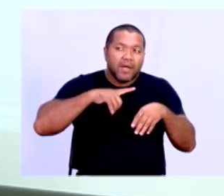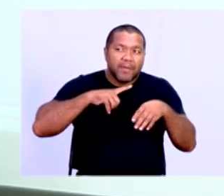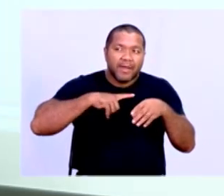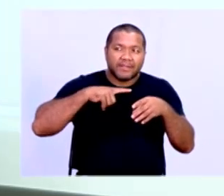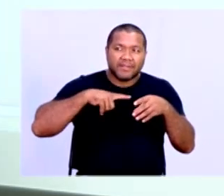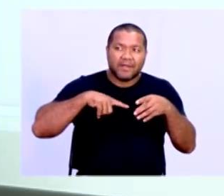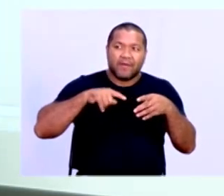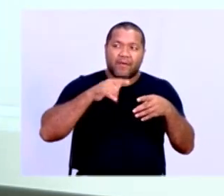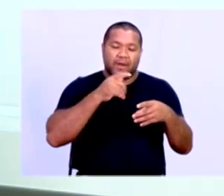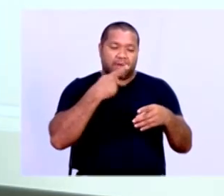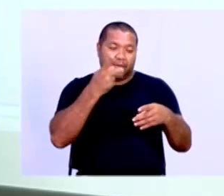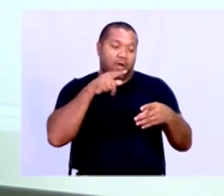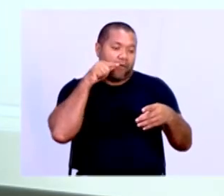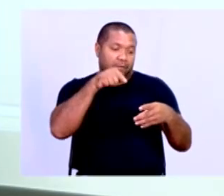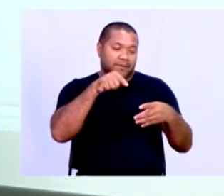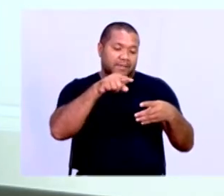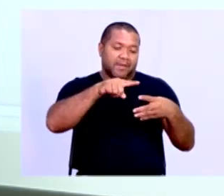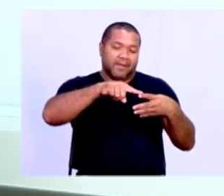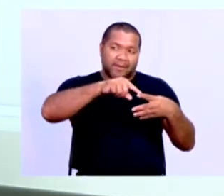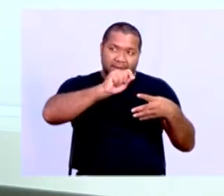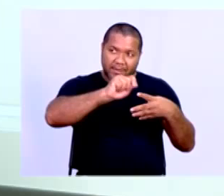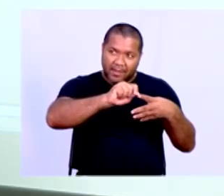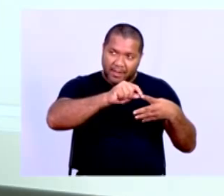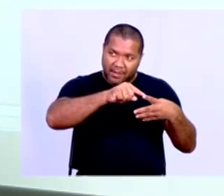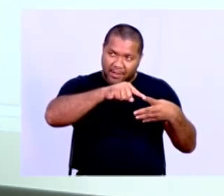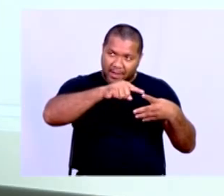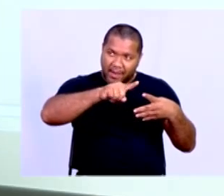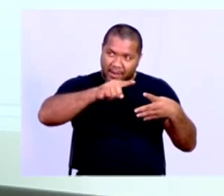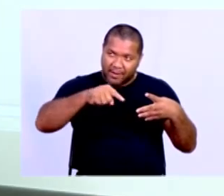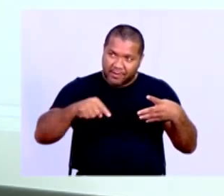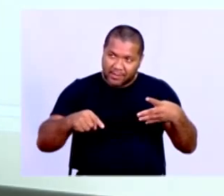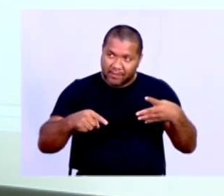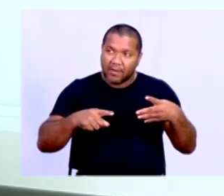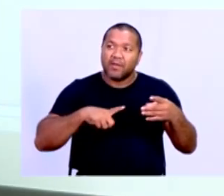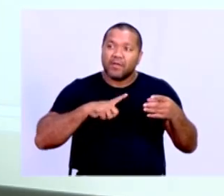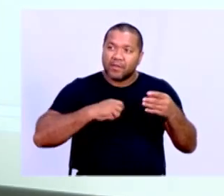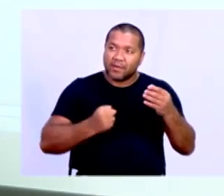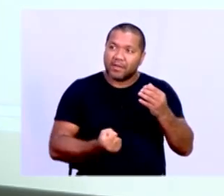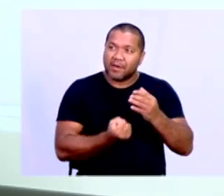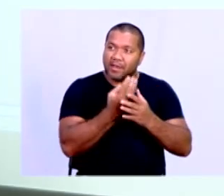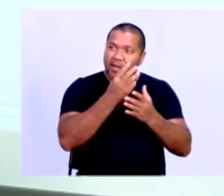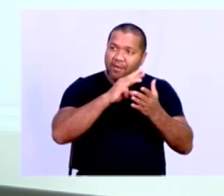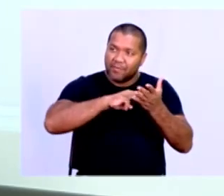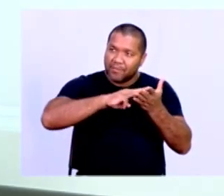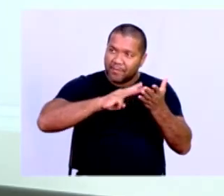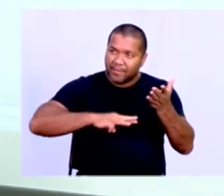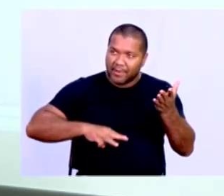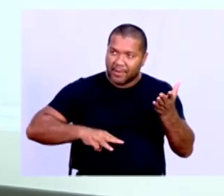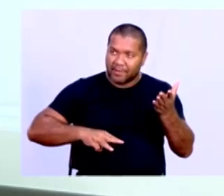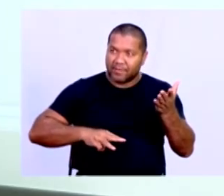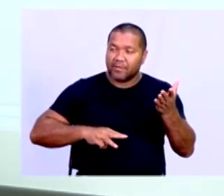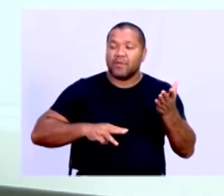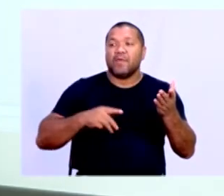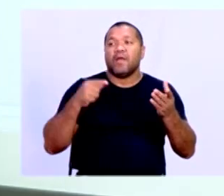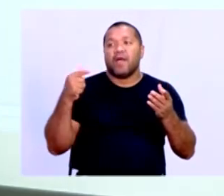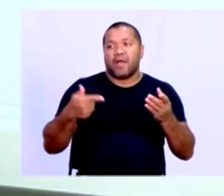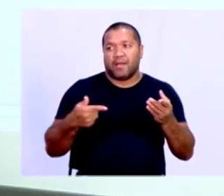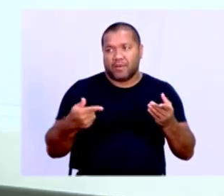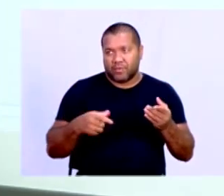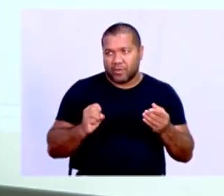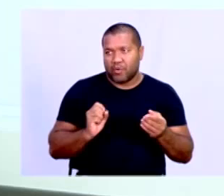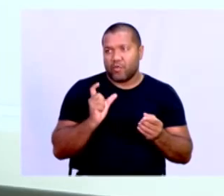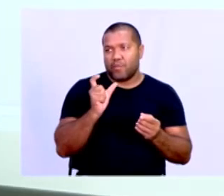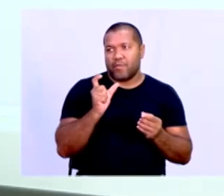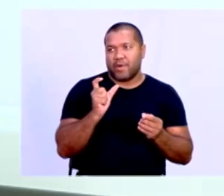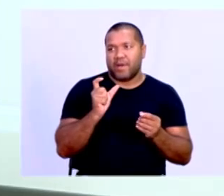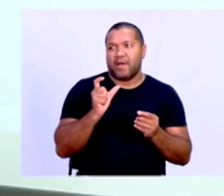ela possa ser executada, eu tenho que criar um método. No caso, eu só tenho uma operação,